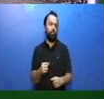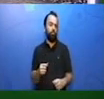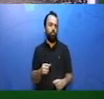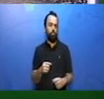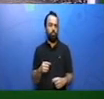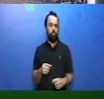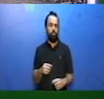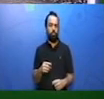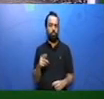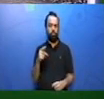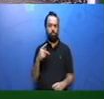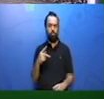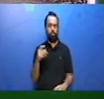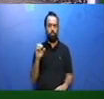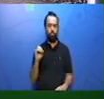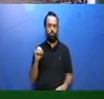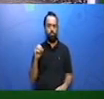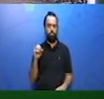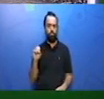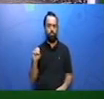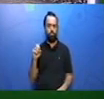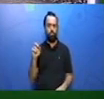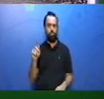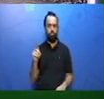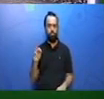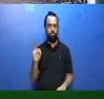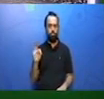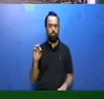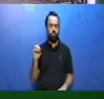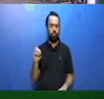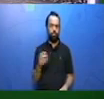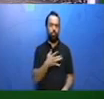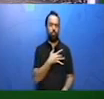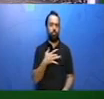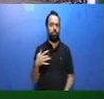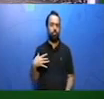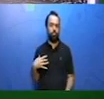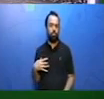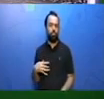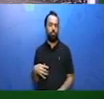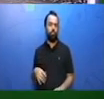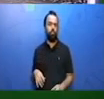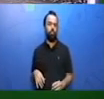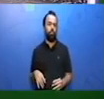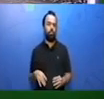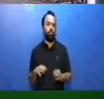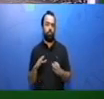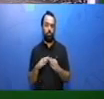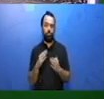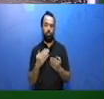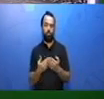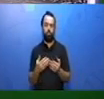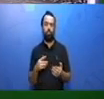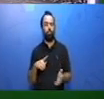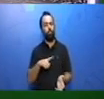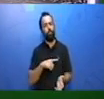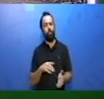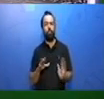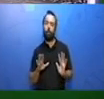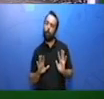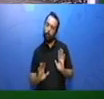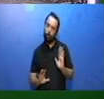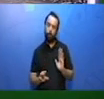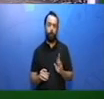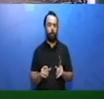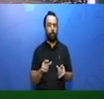boa, mas não há vagas para todas as crianças que precisam dela. Vamos lá?